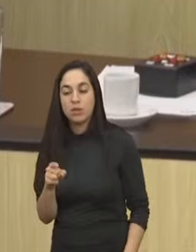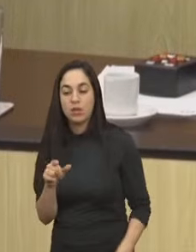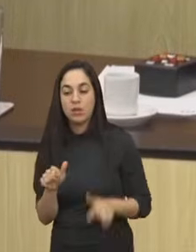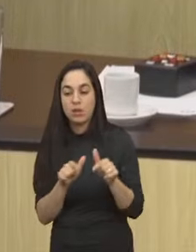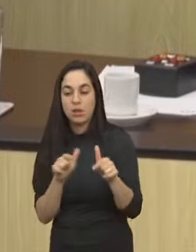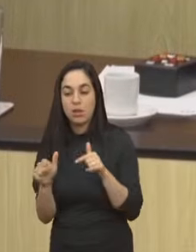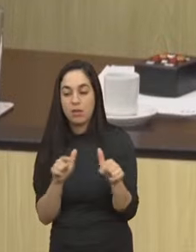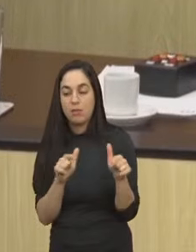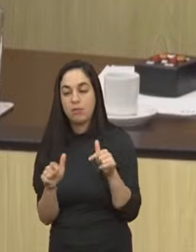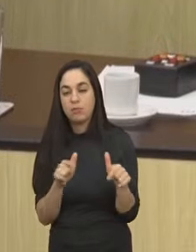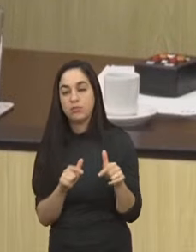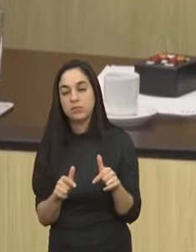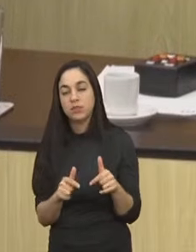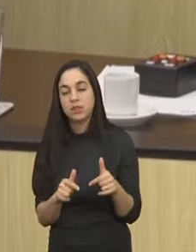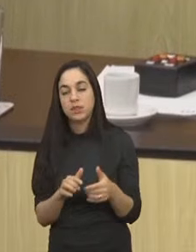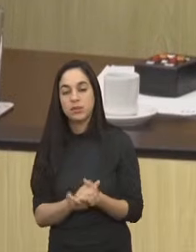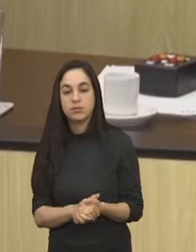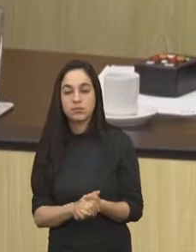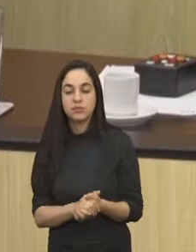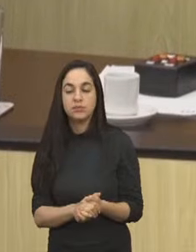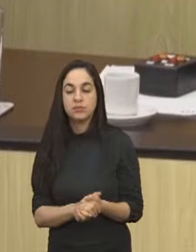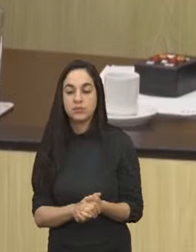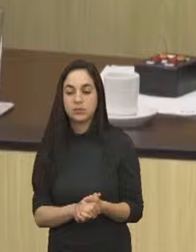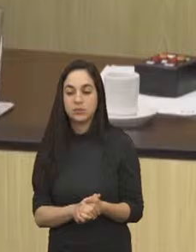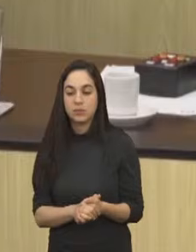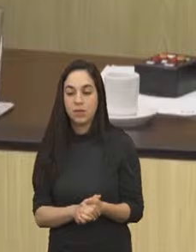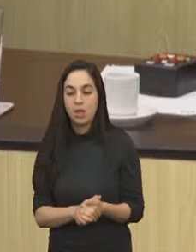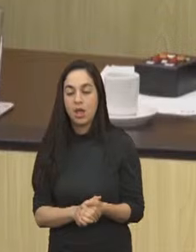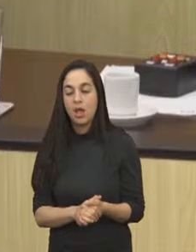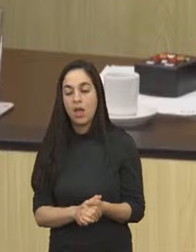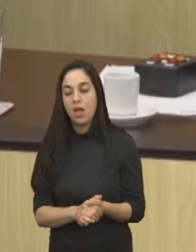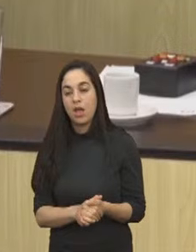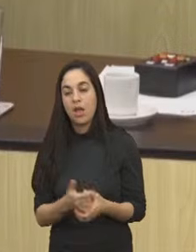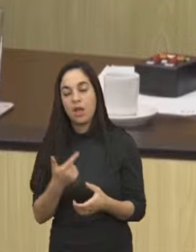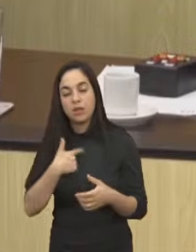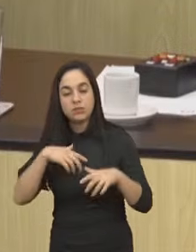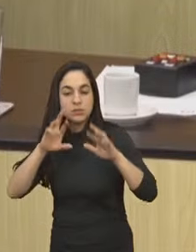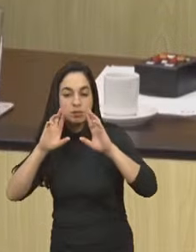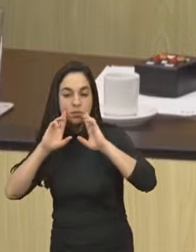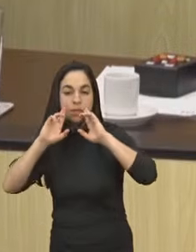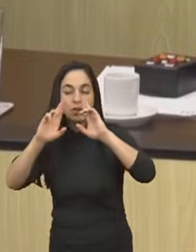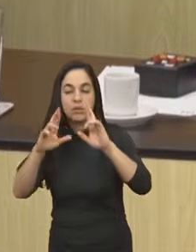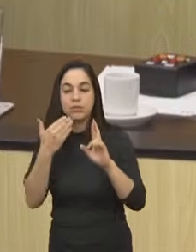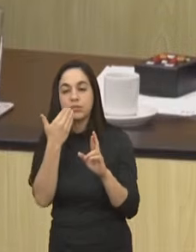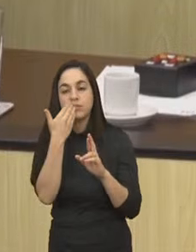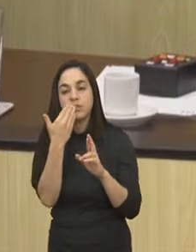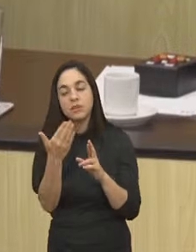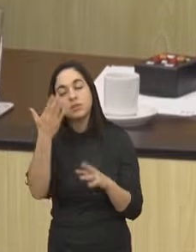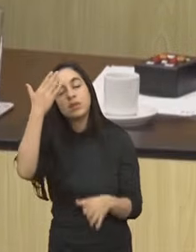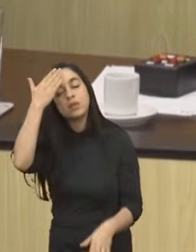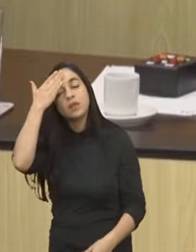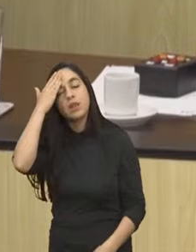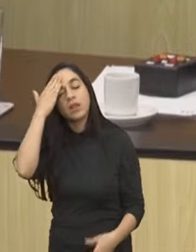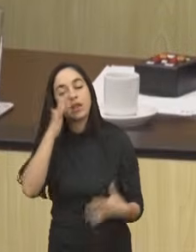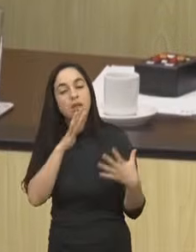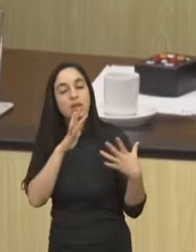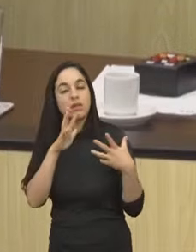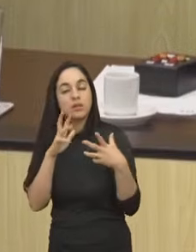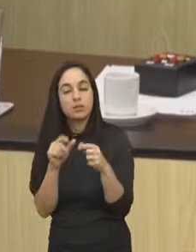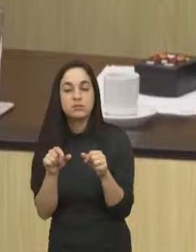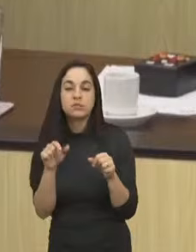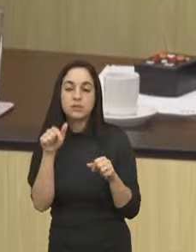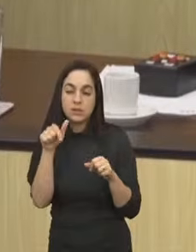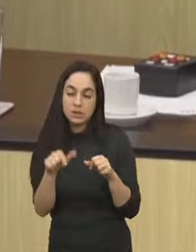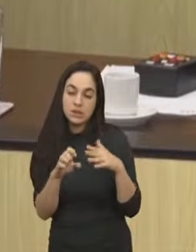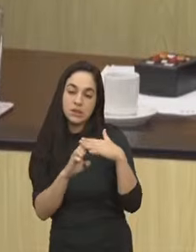e a redução do impacto ambiental. Assim sendo, muito respeitosamente recorremos à compreensão e aos préstimos